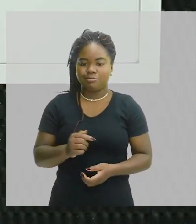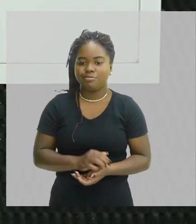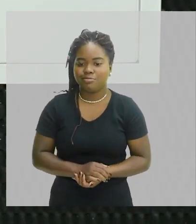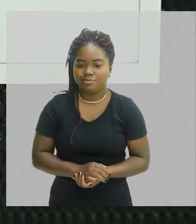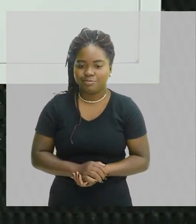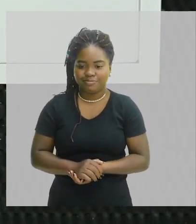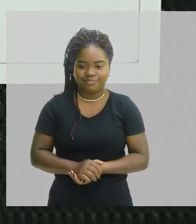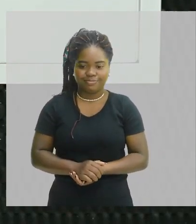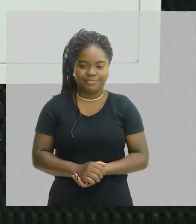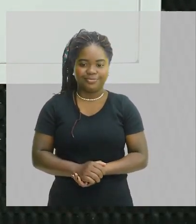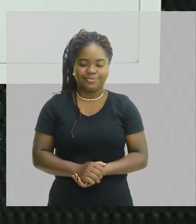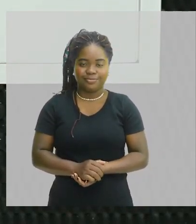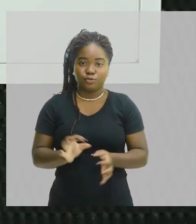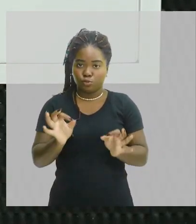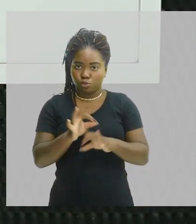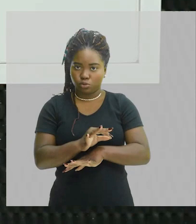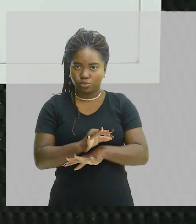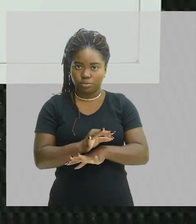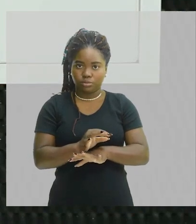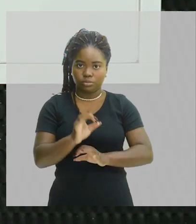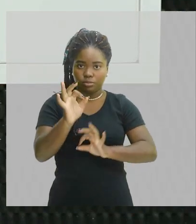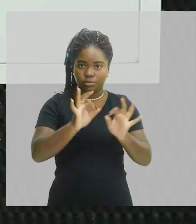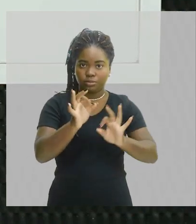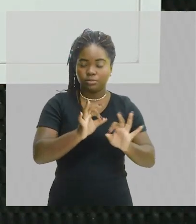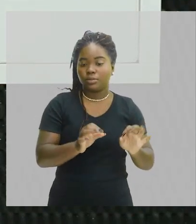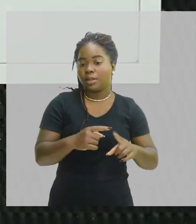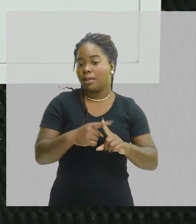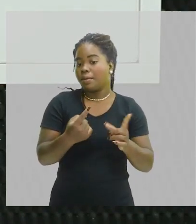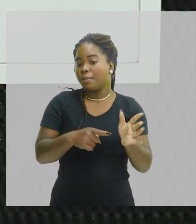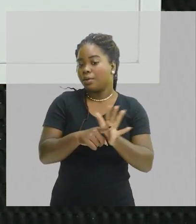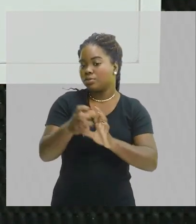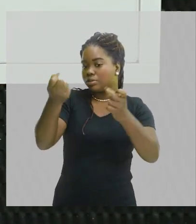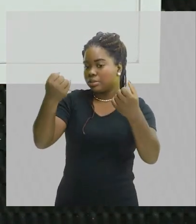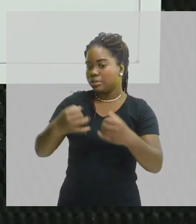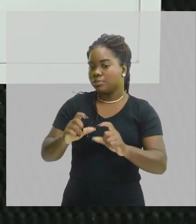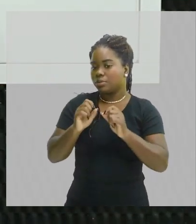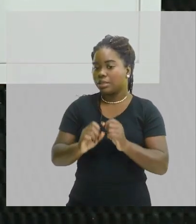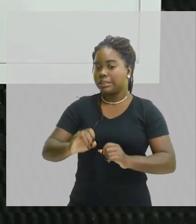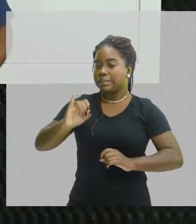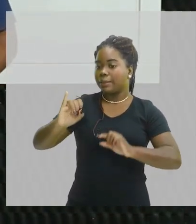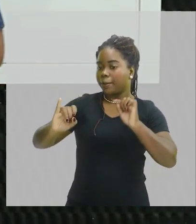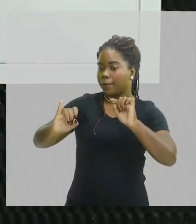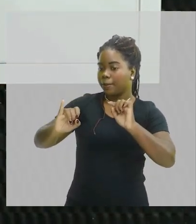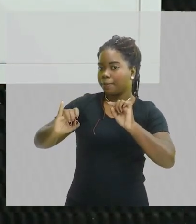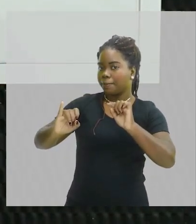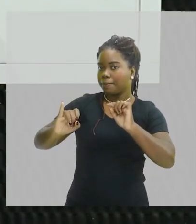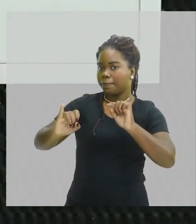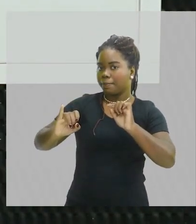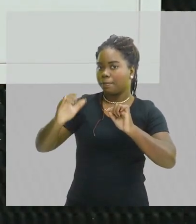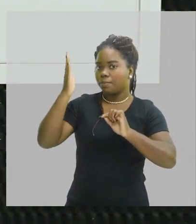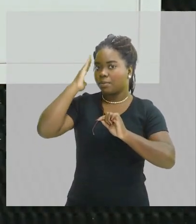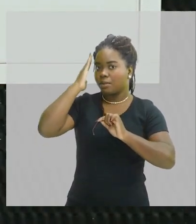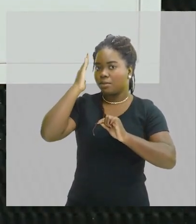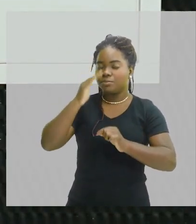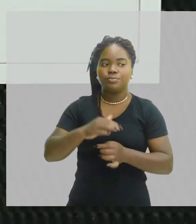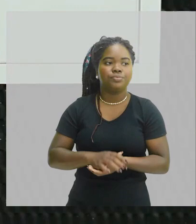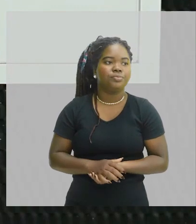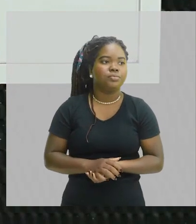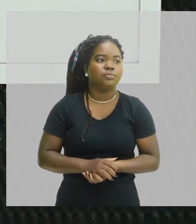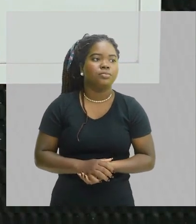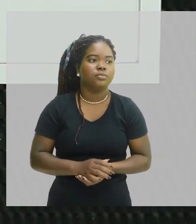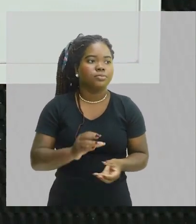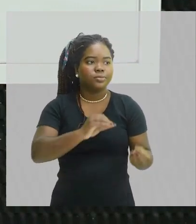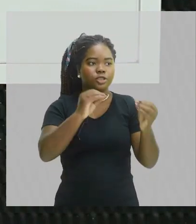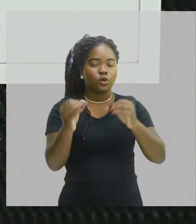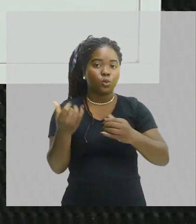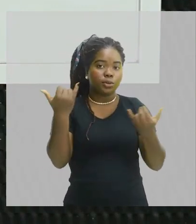4,7 ohm. Pronto. Então ele quer saber a corrente elétrica, né? Então vamos lá. Então eu já coloquei os